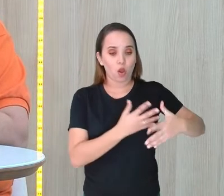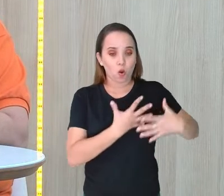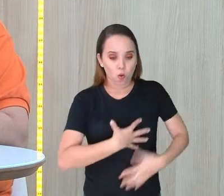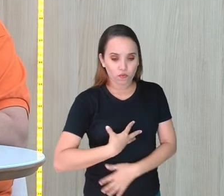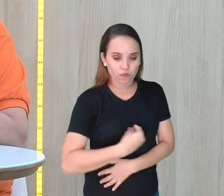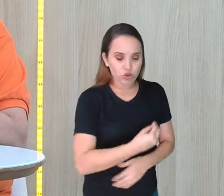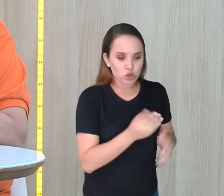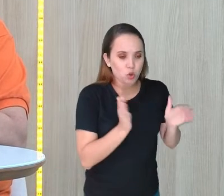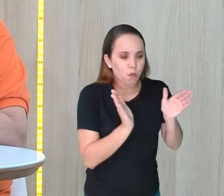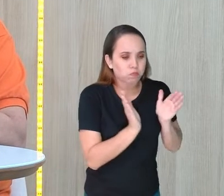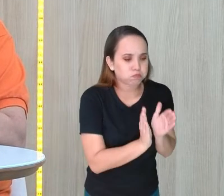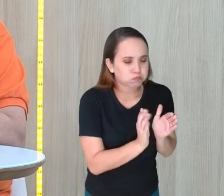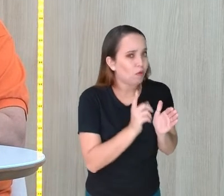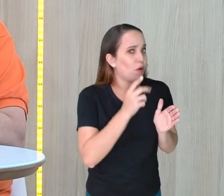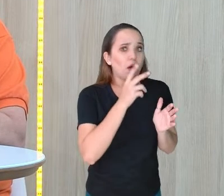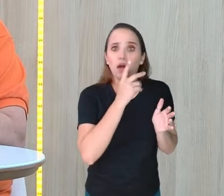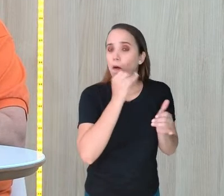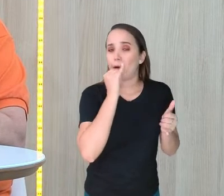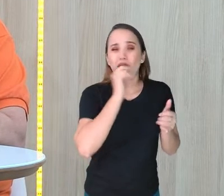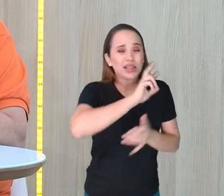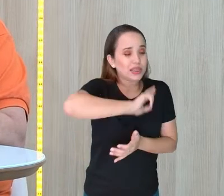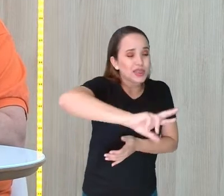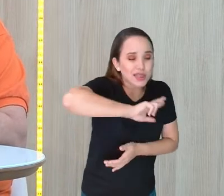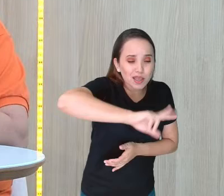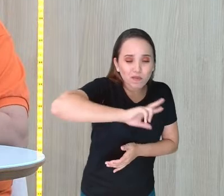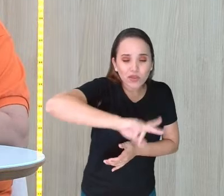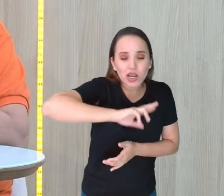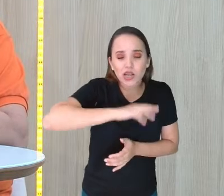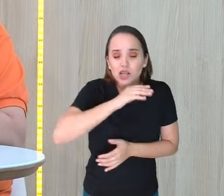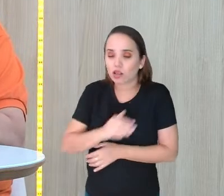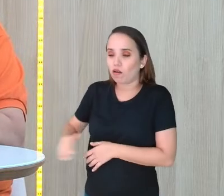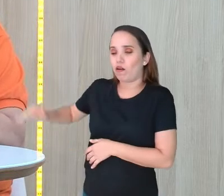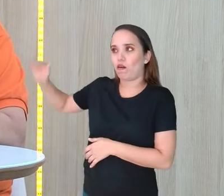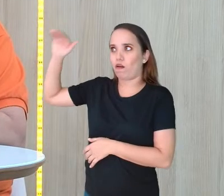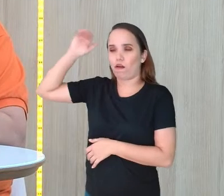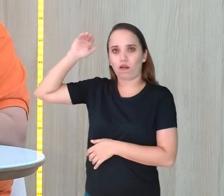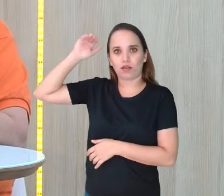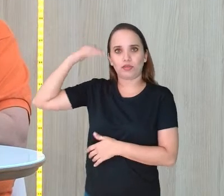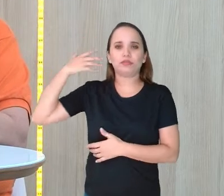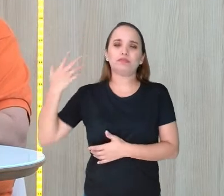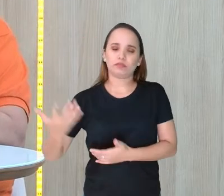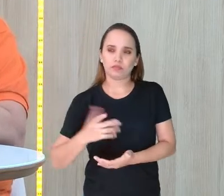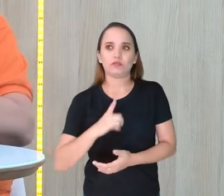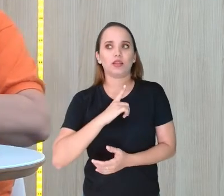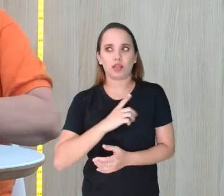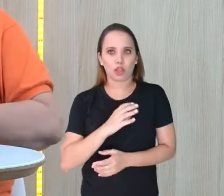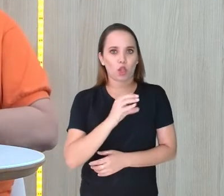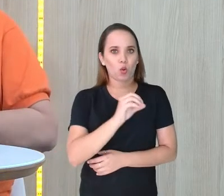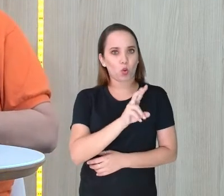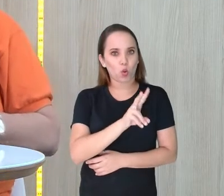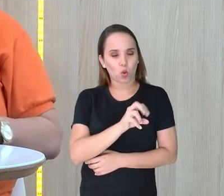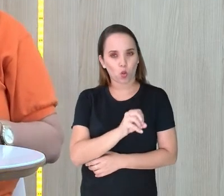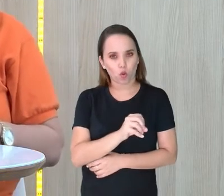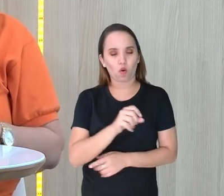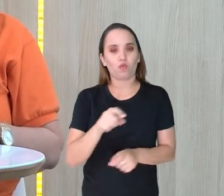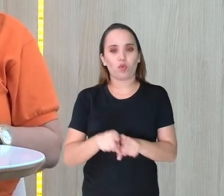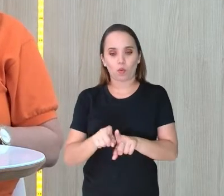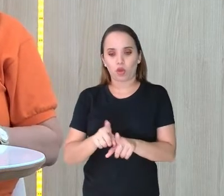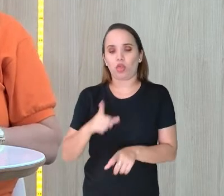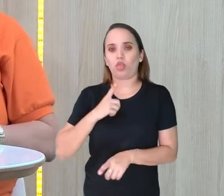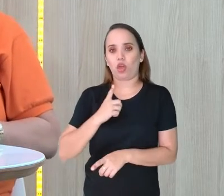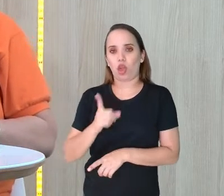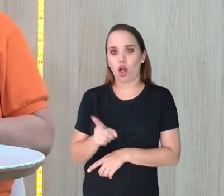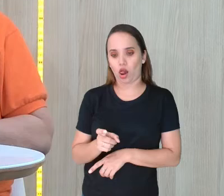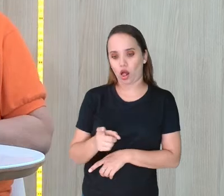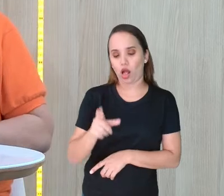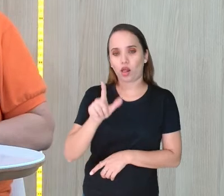o adulto, que é o caso aí das fases, né? Como dizia a borboleta, tem a questão dos ovos, vai ter a fase de larva, que a gente vai